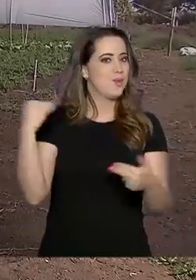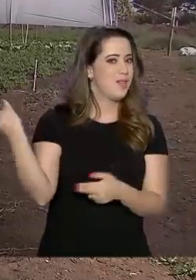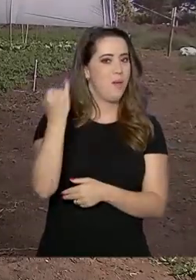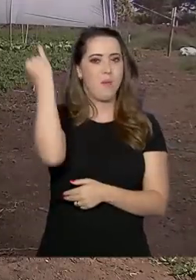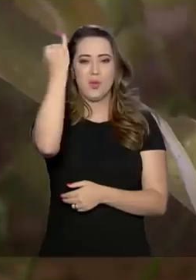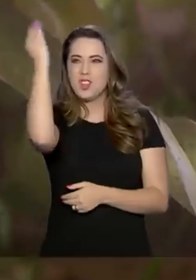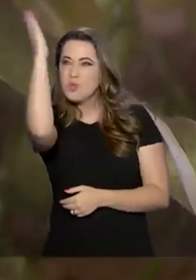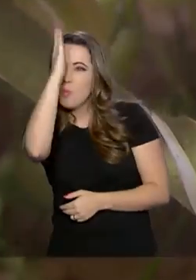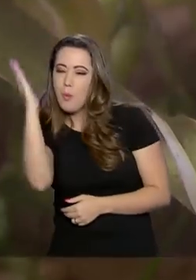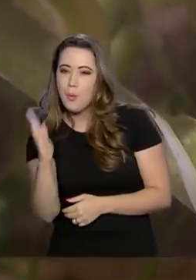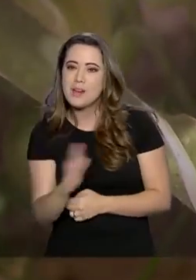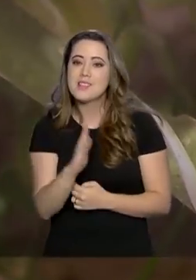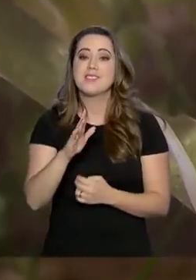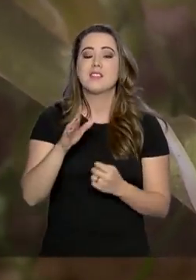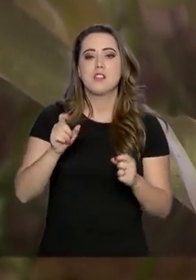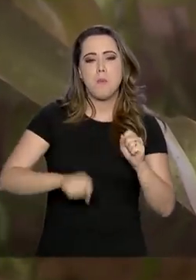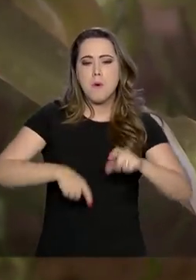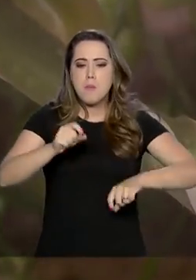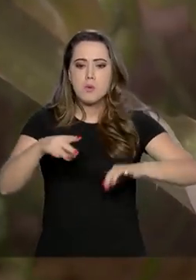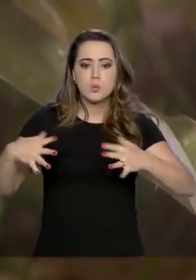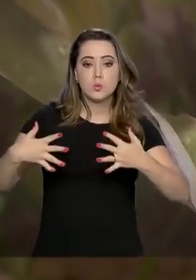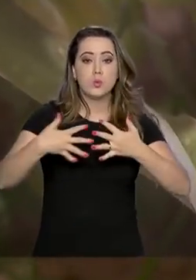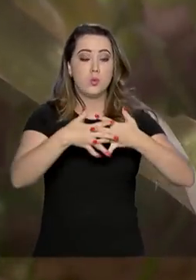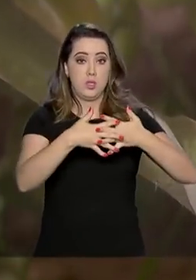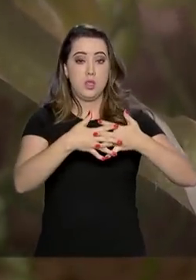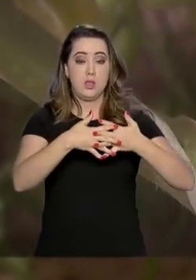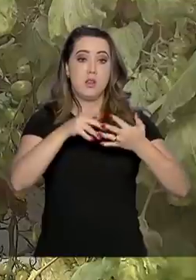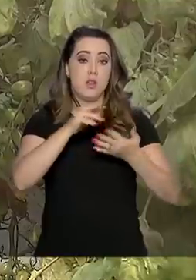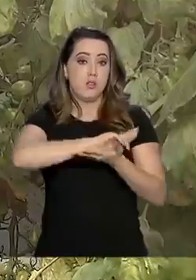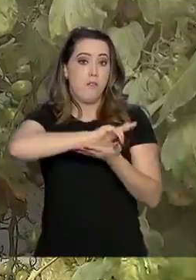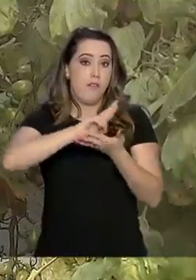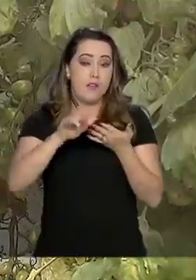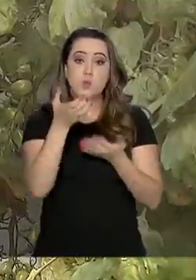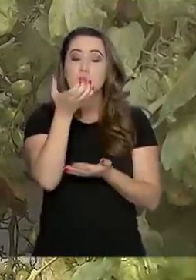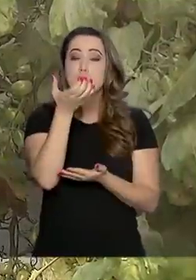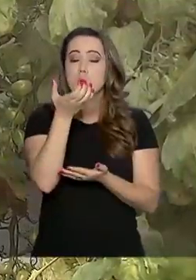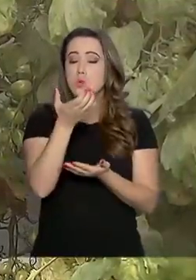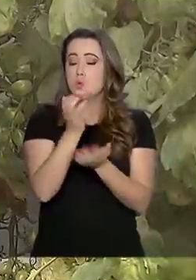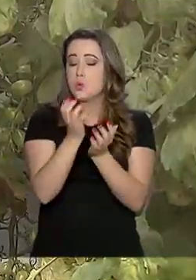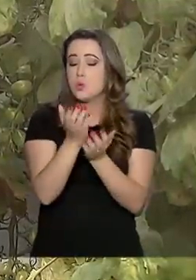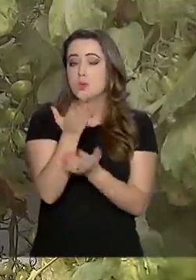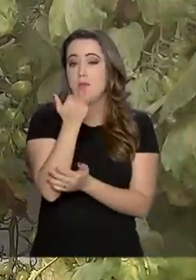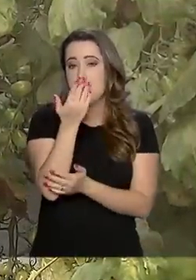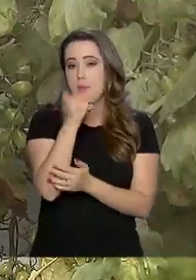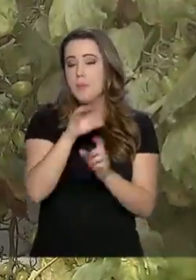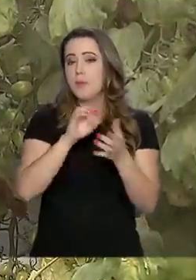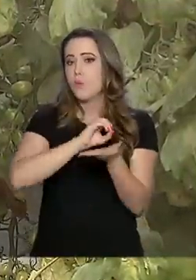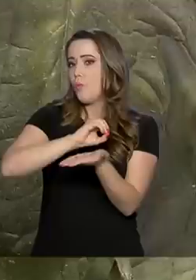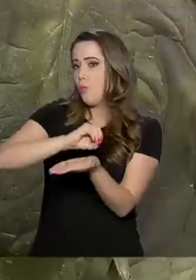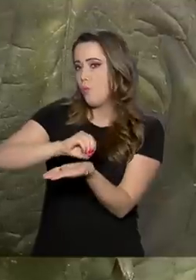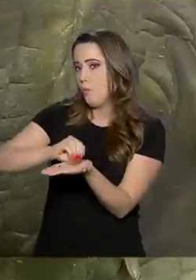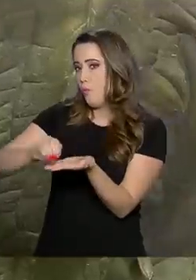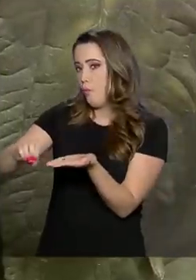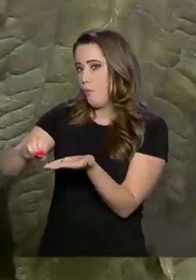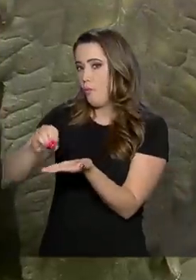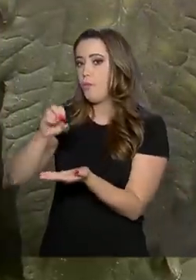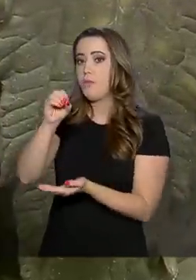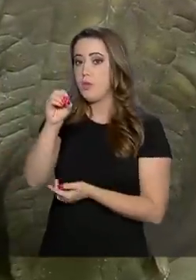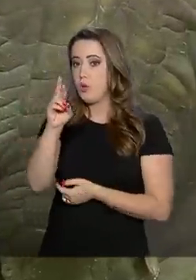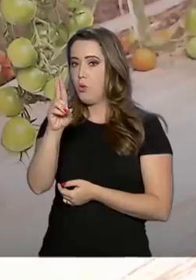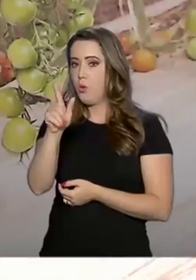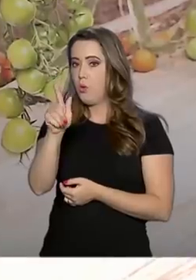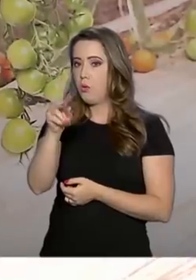nacional em produção integrada de alimentos orgânicos. O empresário garante que além de produzir e vender